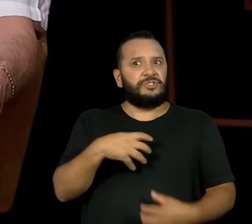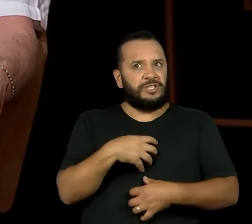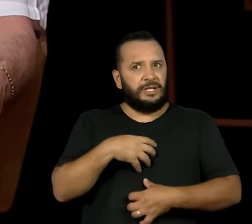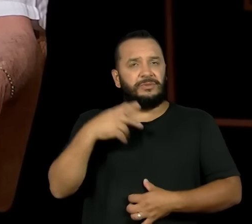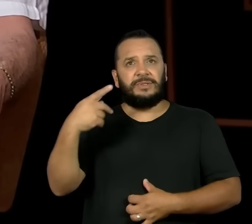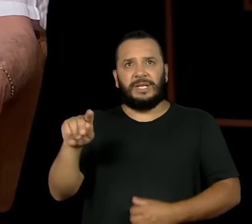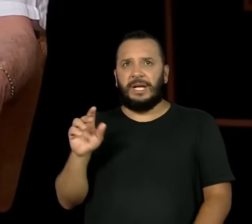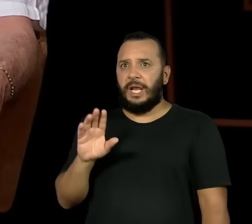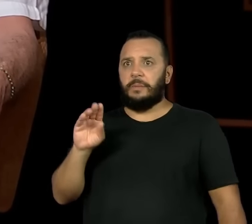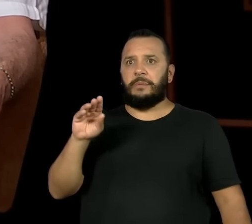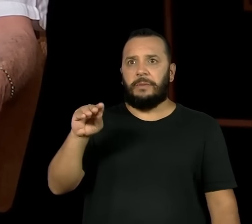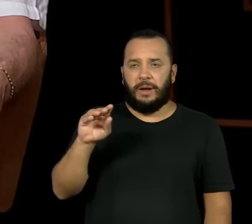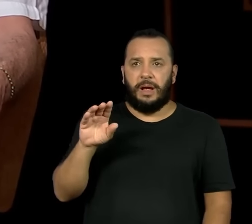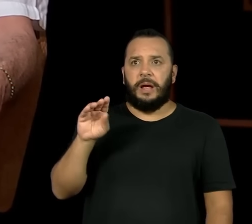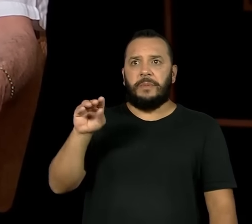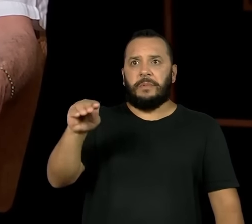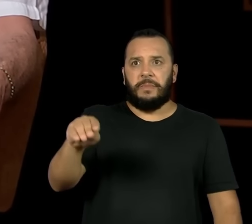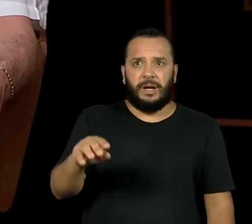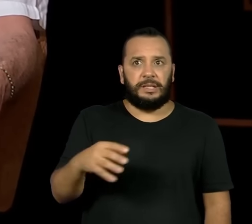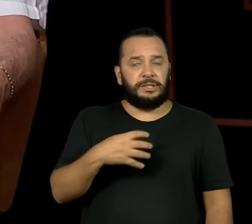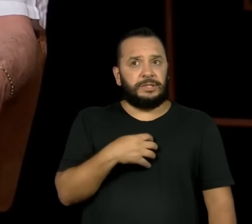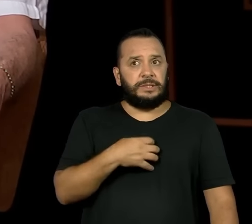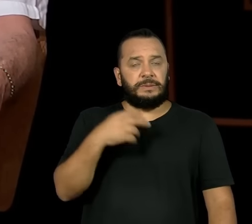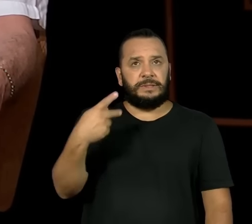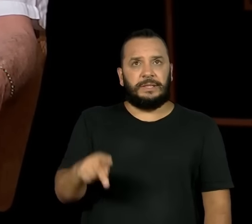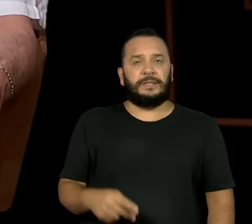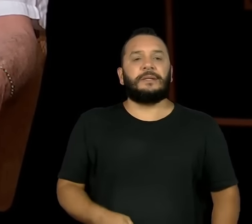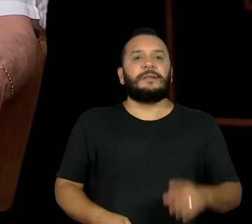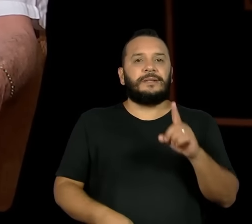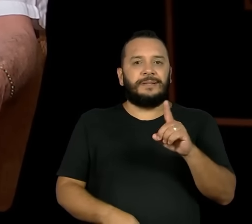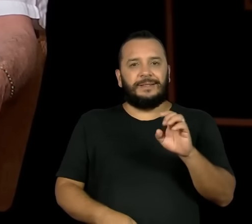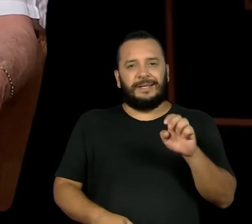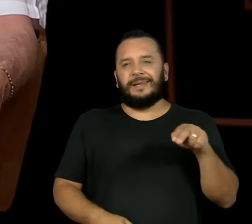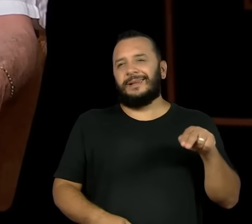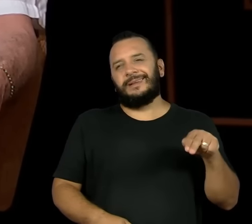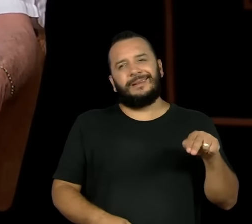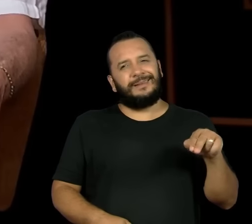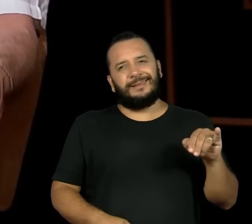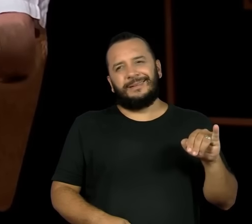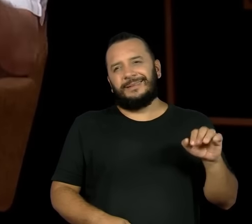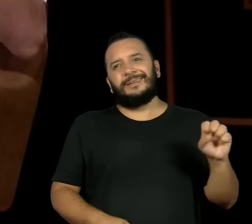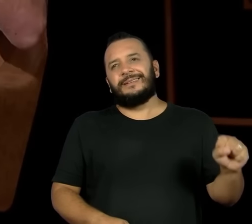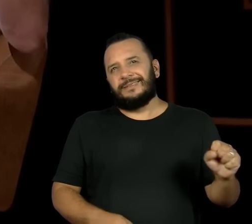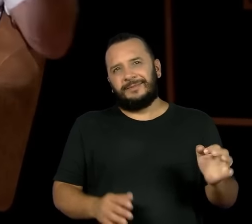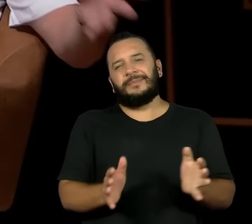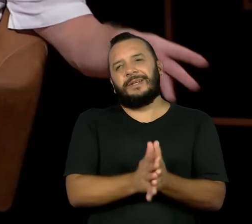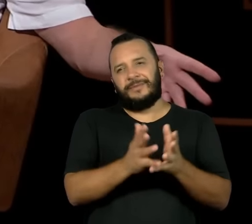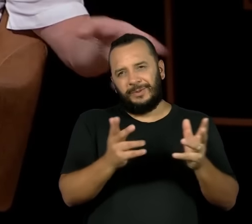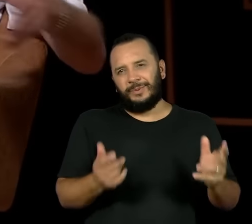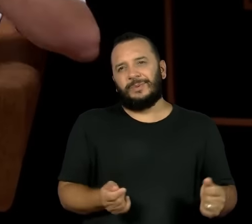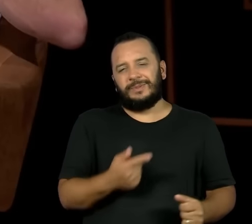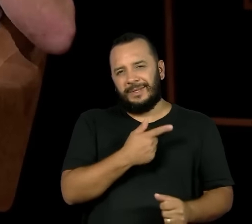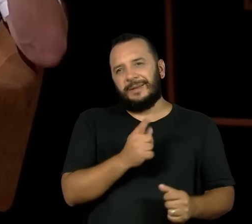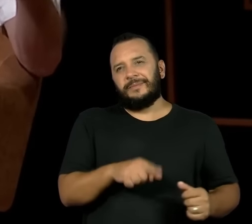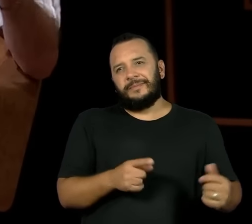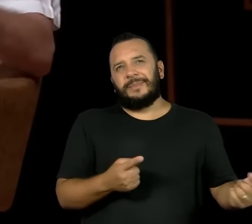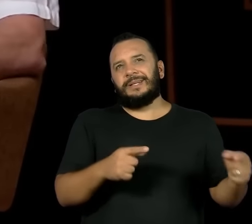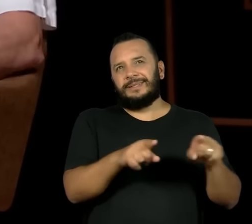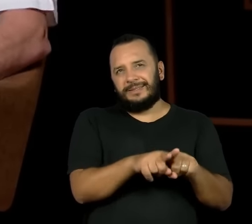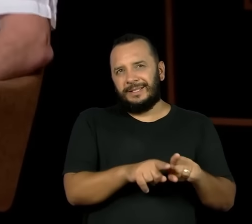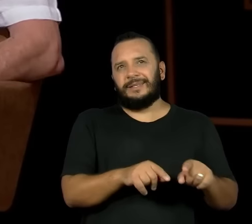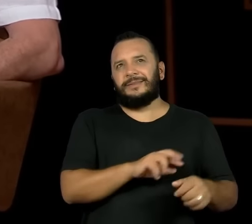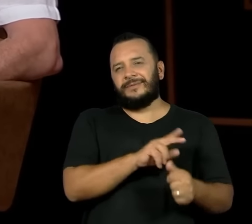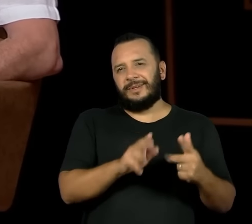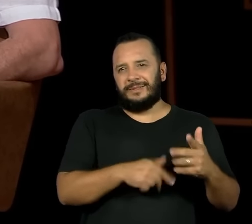de falar tal e e o Denis e foi genial assim Aliás o Denis é um outro grande parceiro de muitos